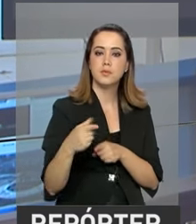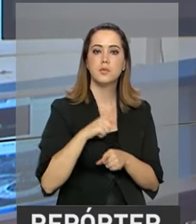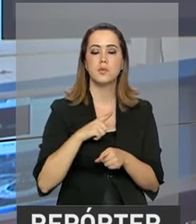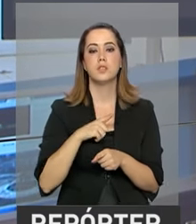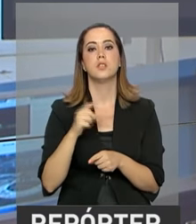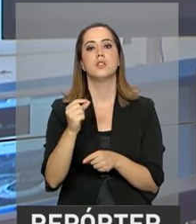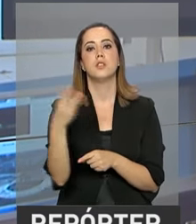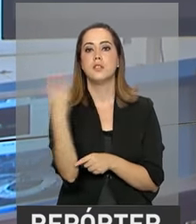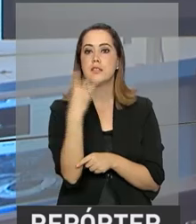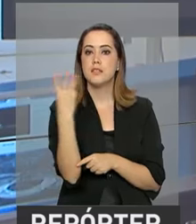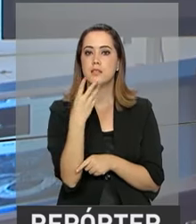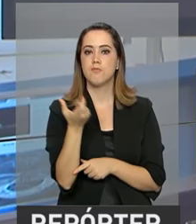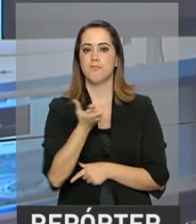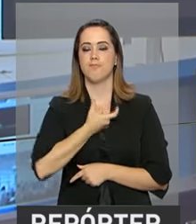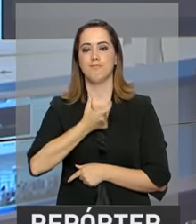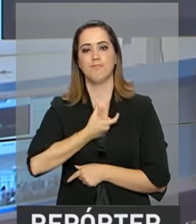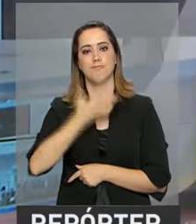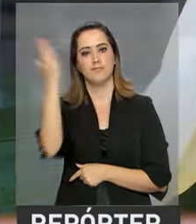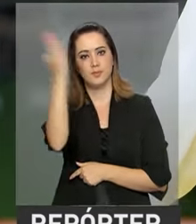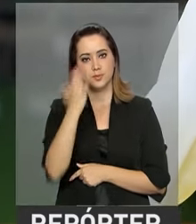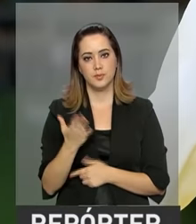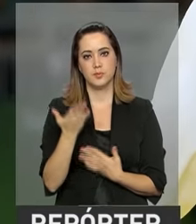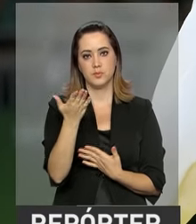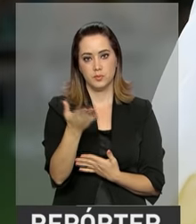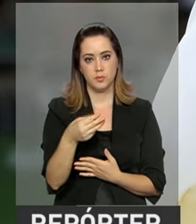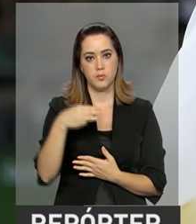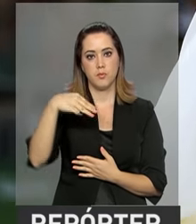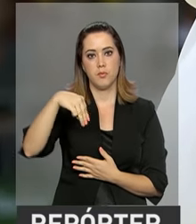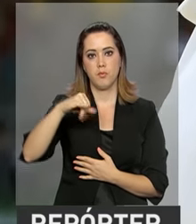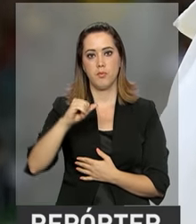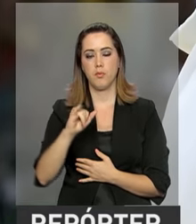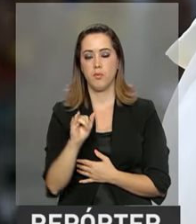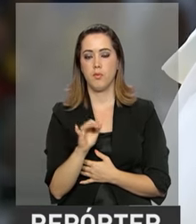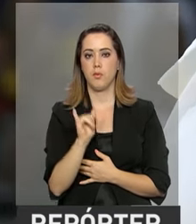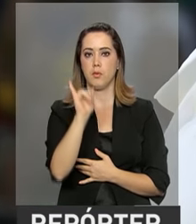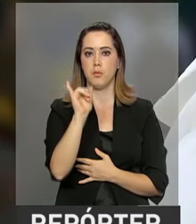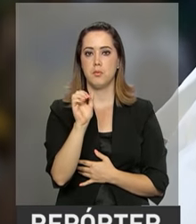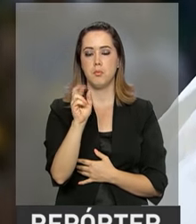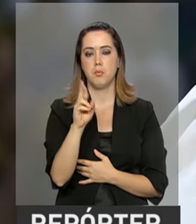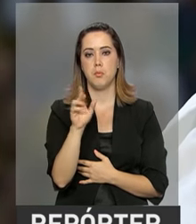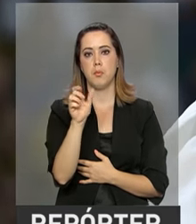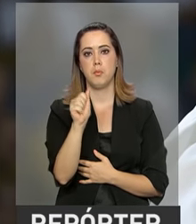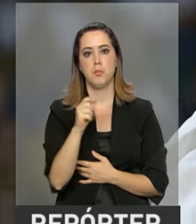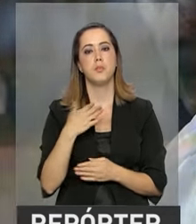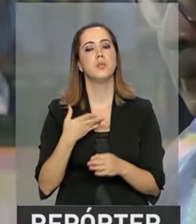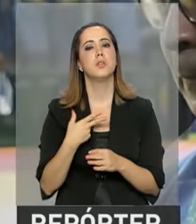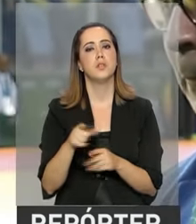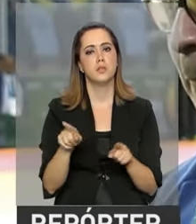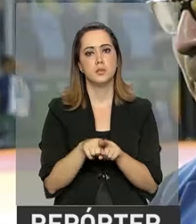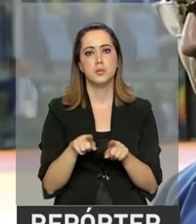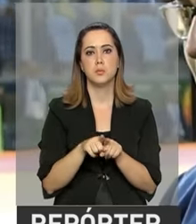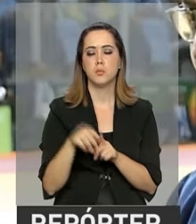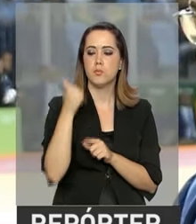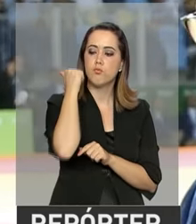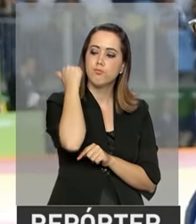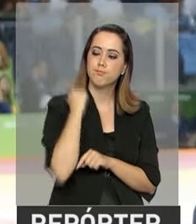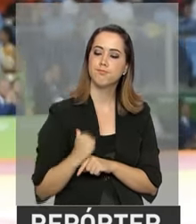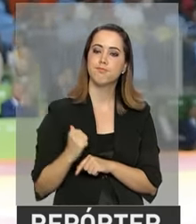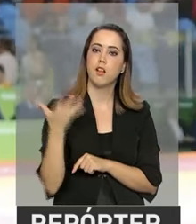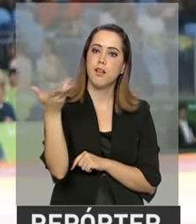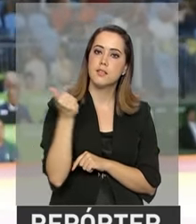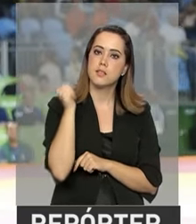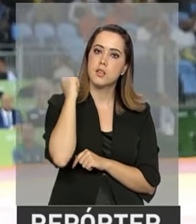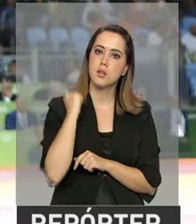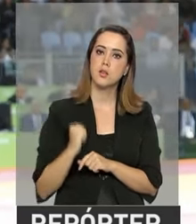3ª medalha brasileira nas Olimpíadas do Rio de Janeiro. Mayra faz parte do programa Bolsa Atleta Pode do governo federal, que apoia quem tem